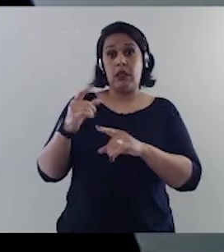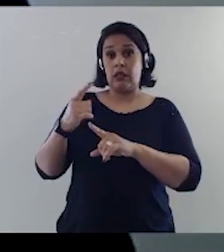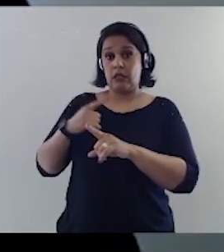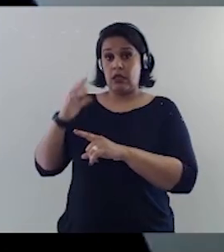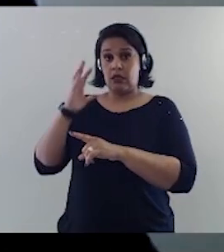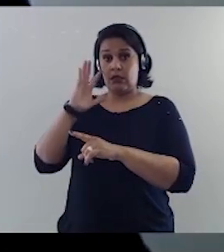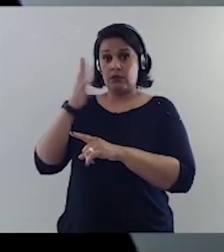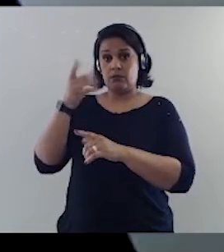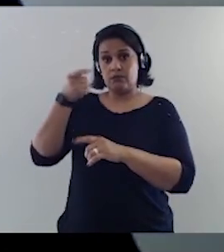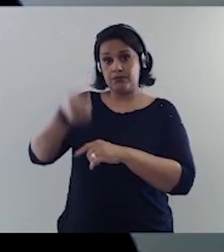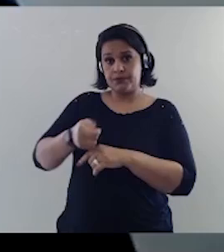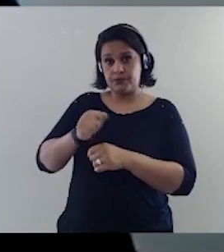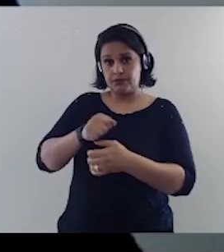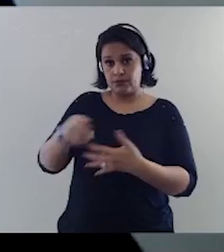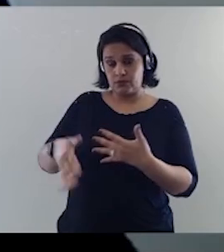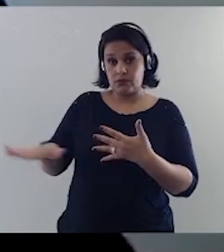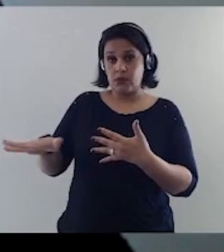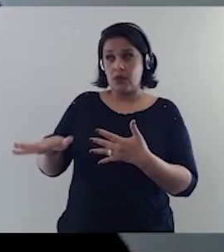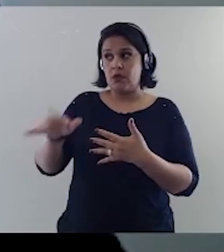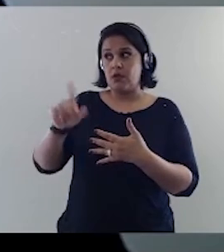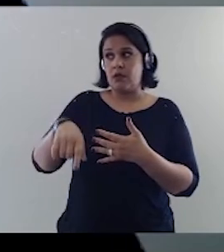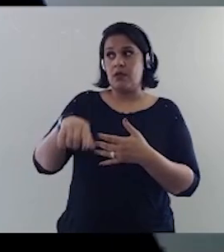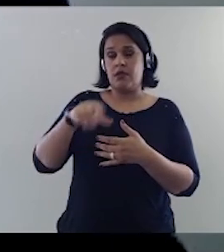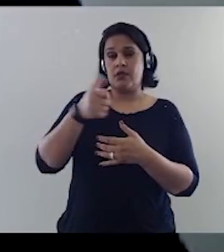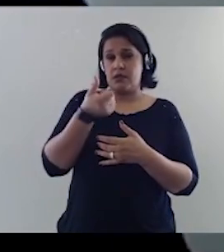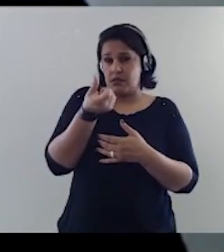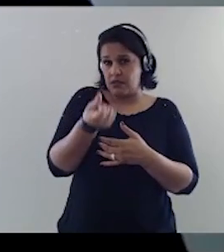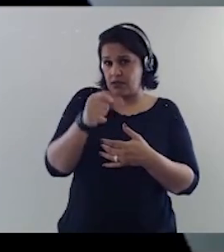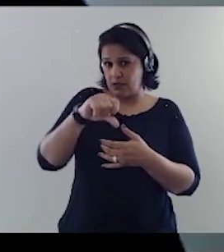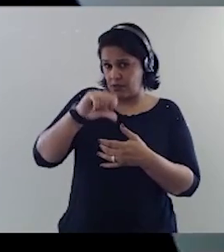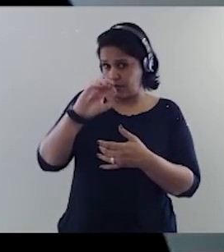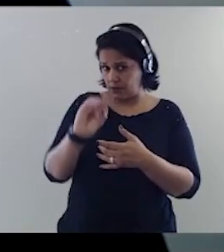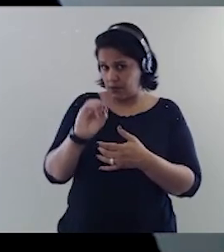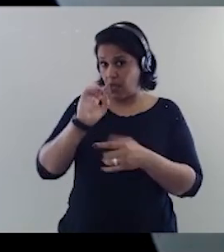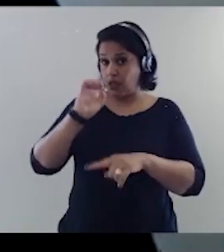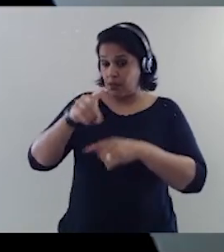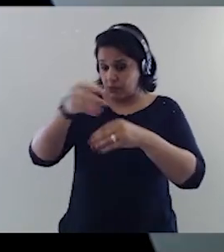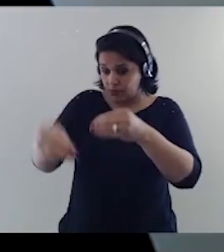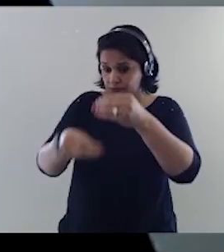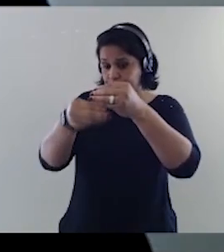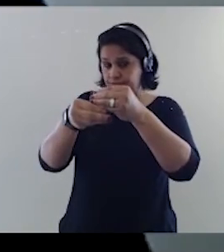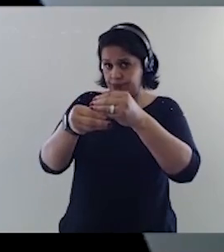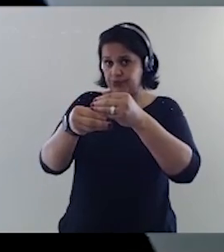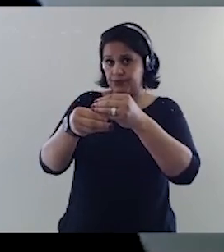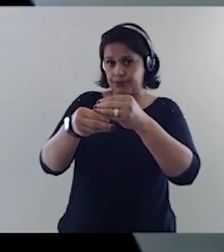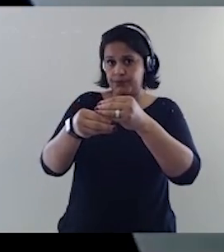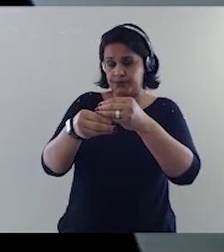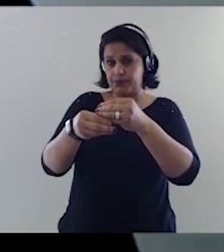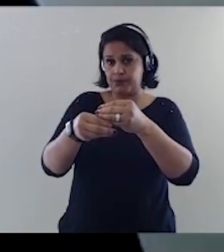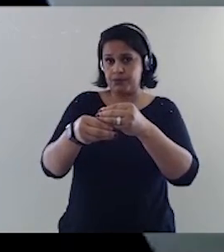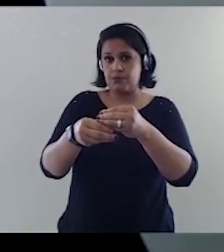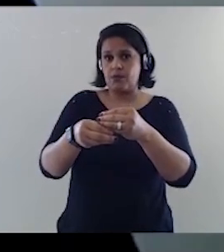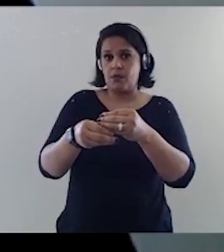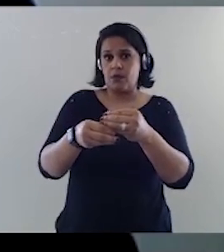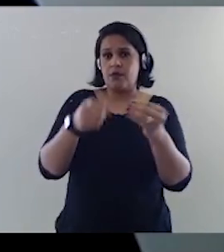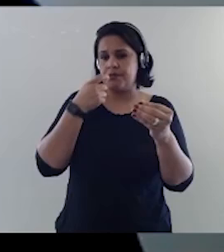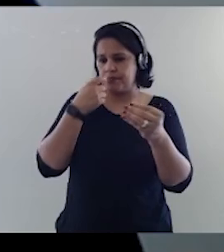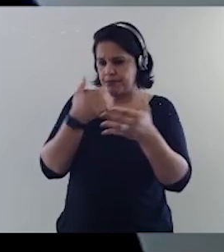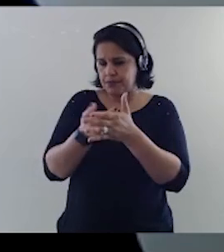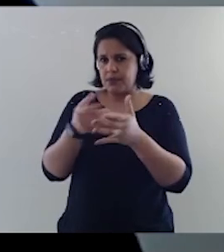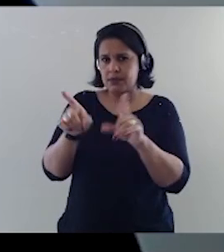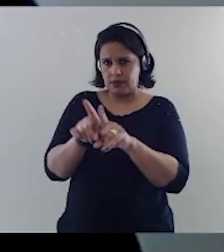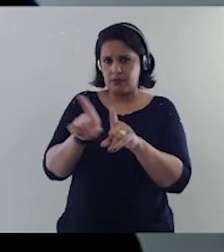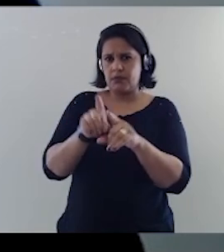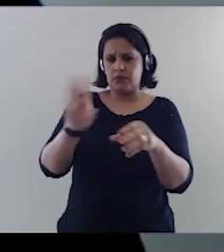que é o 287/90, que foi depois completado por outro acórdão mais recente, que se tornou também um complemento do